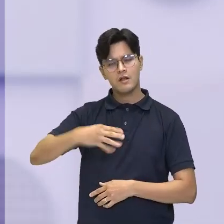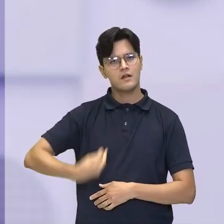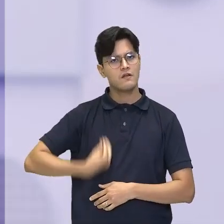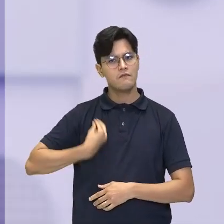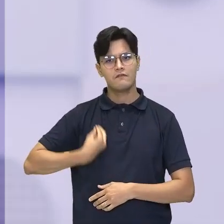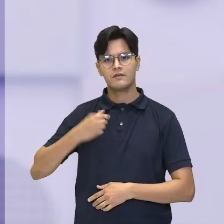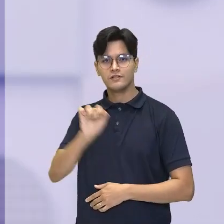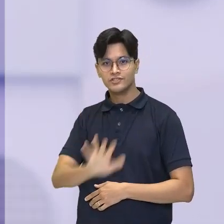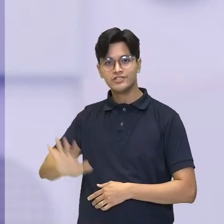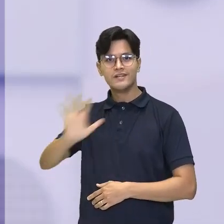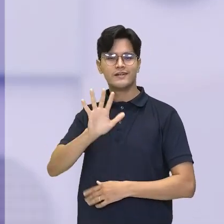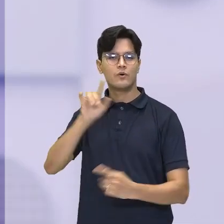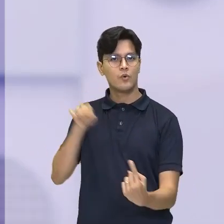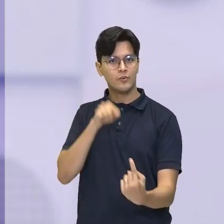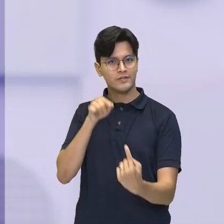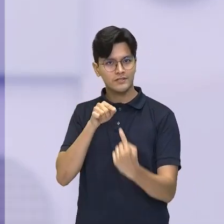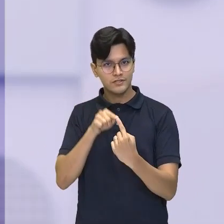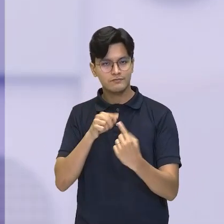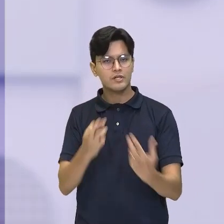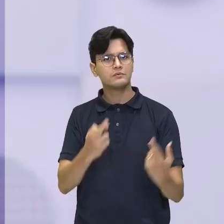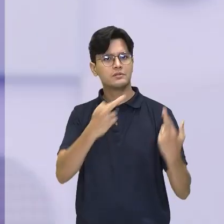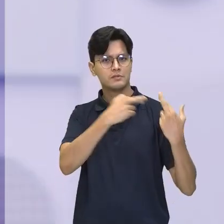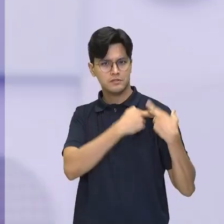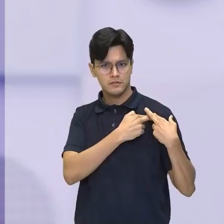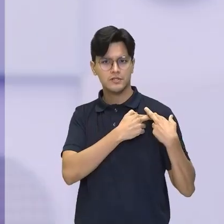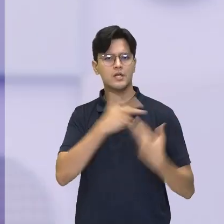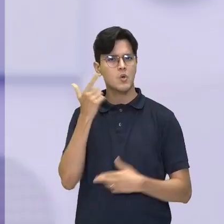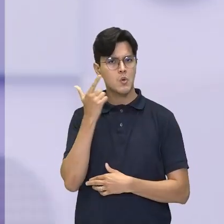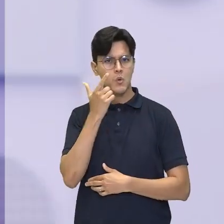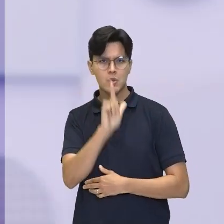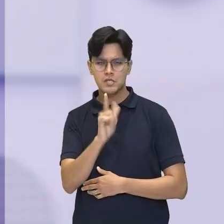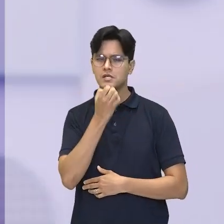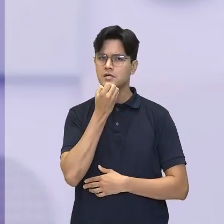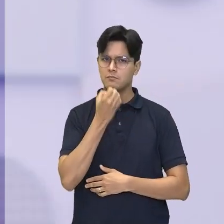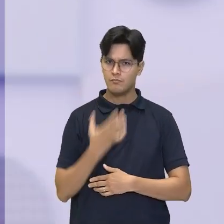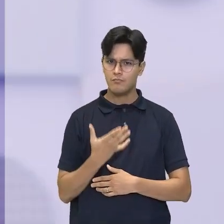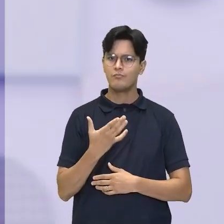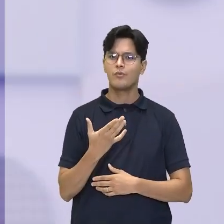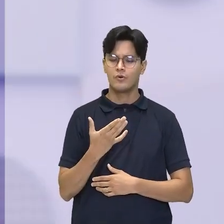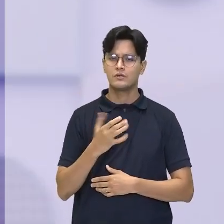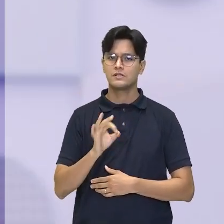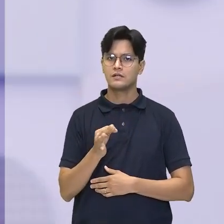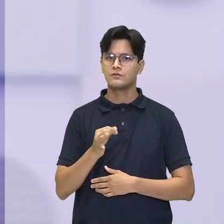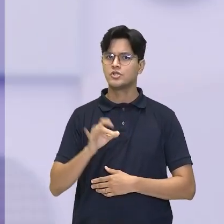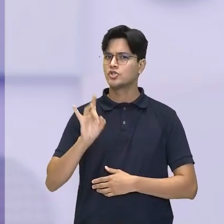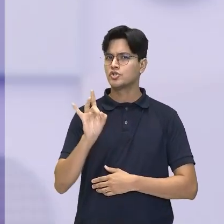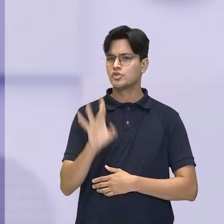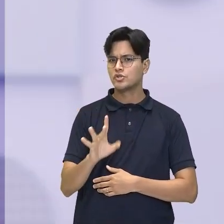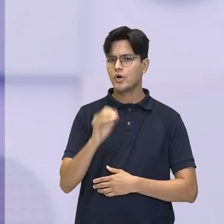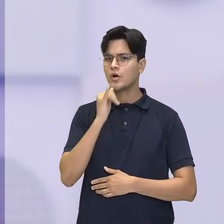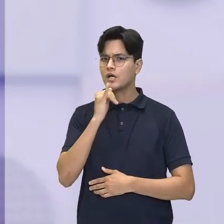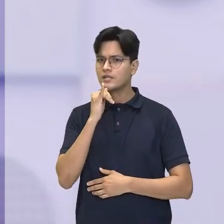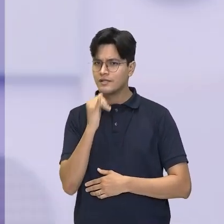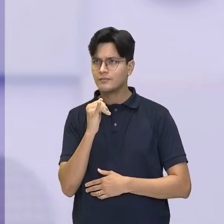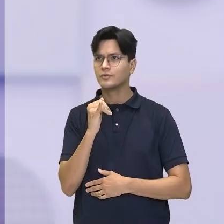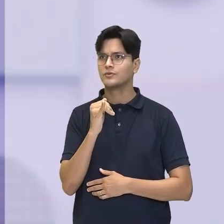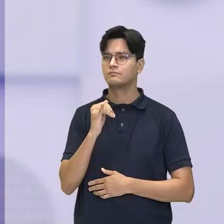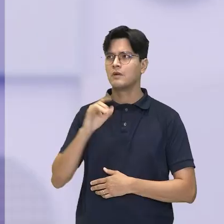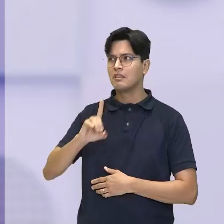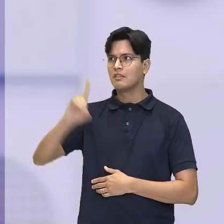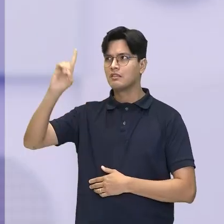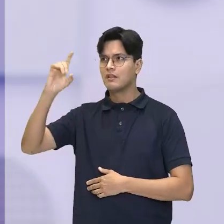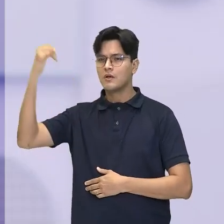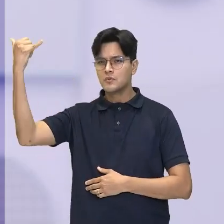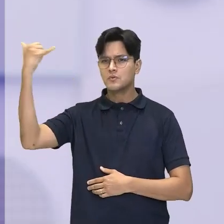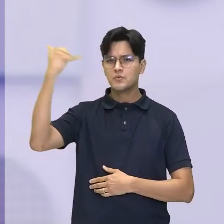desempenhar bem essa sua função. Ele não é simplesmente alguém que fala em nome da divindade, que fala em nome de Deus, mas ele